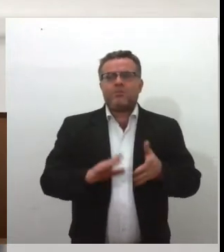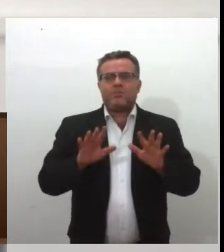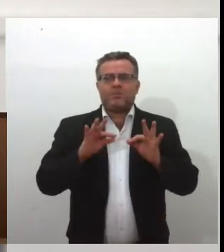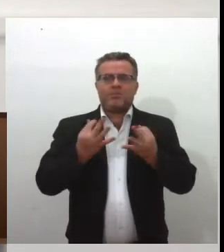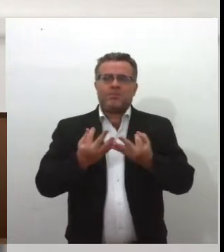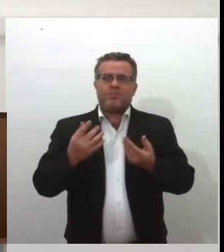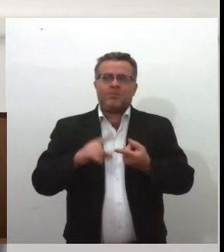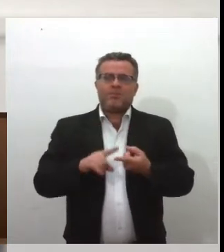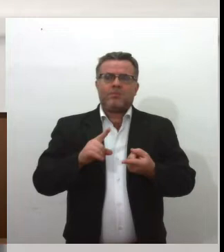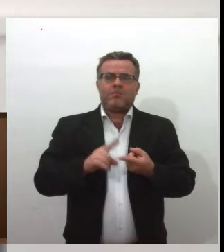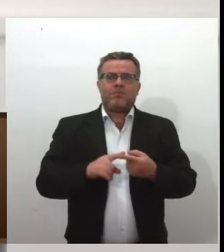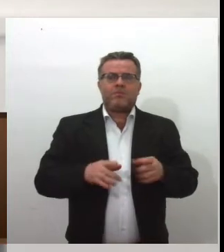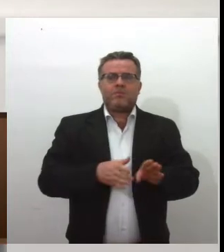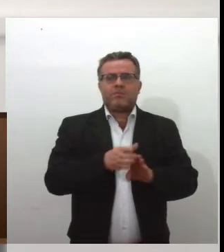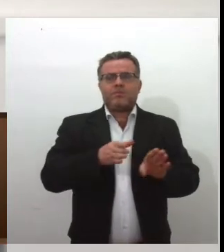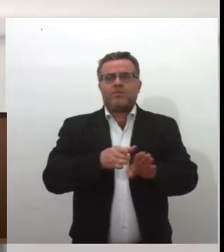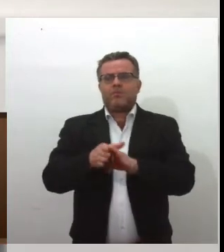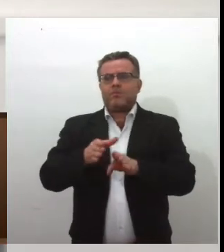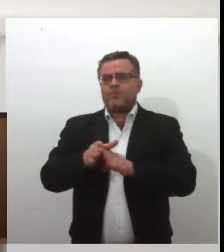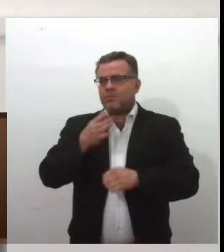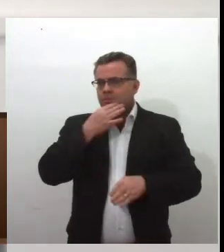de educar os homens